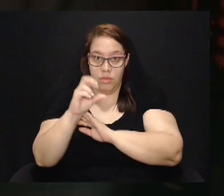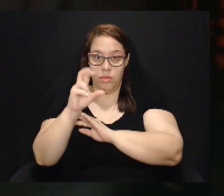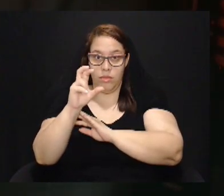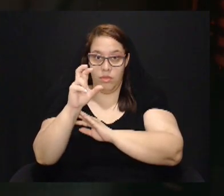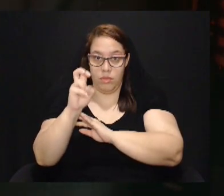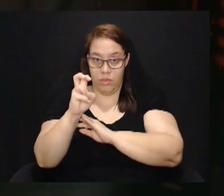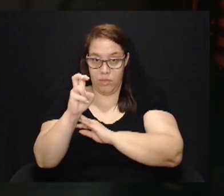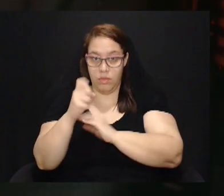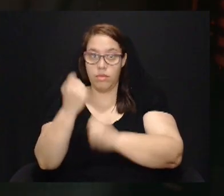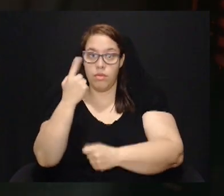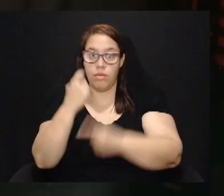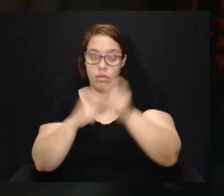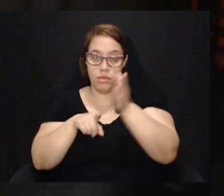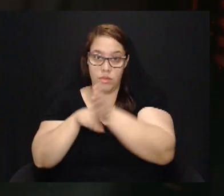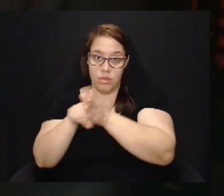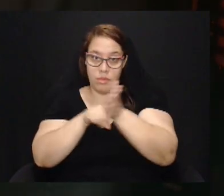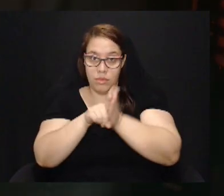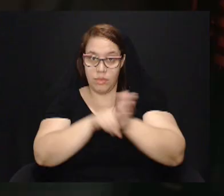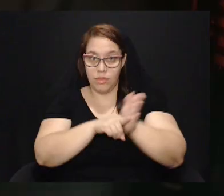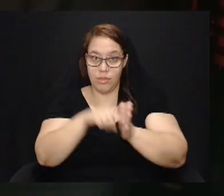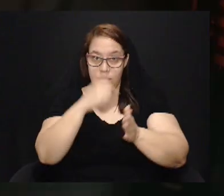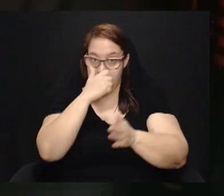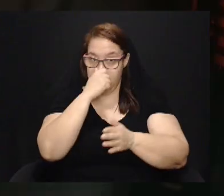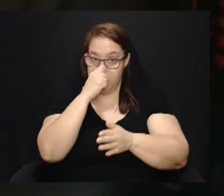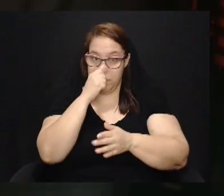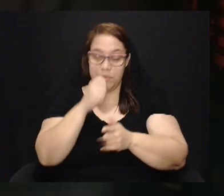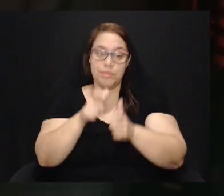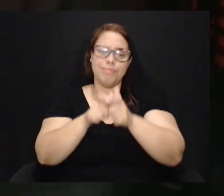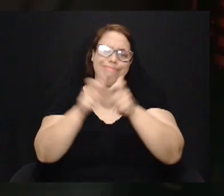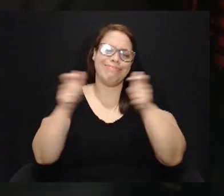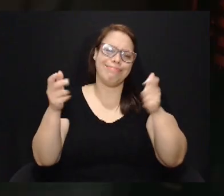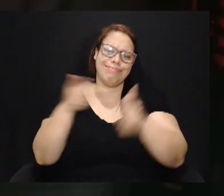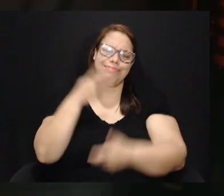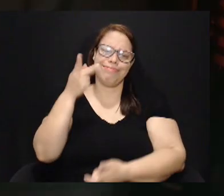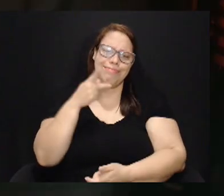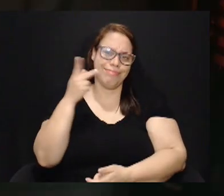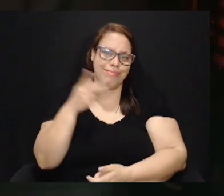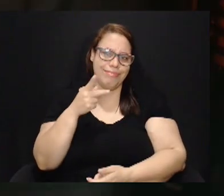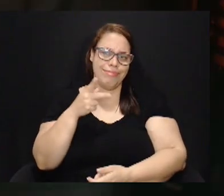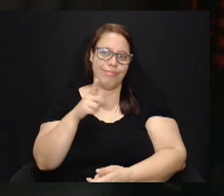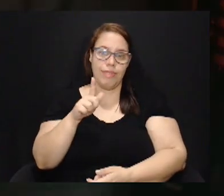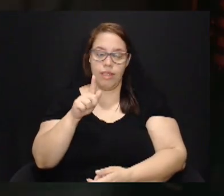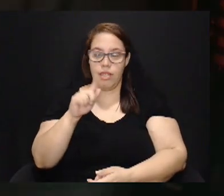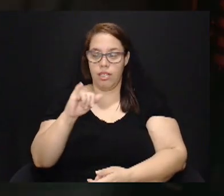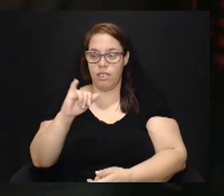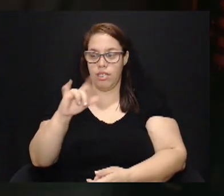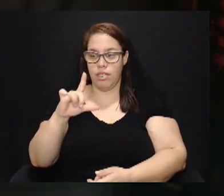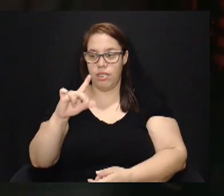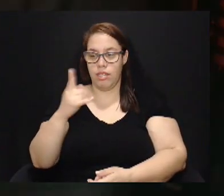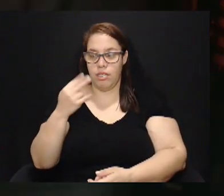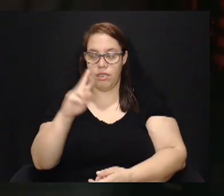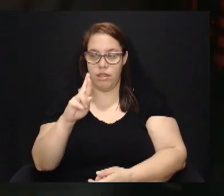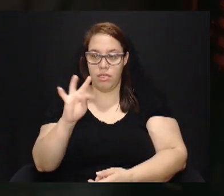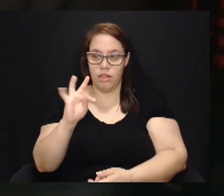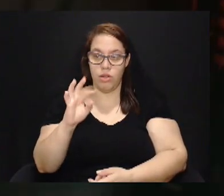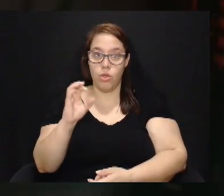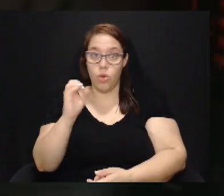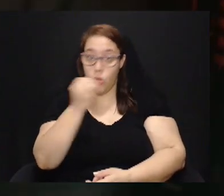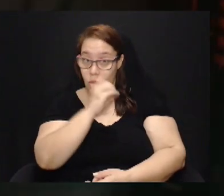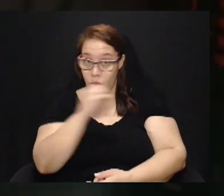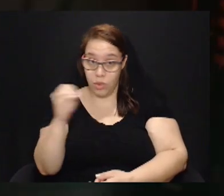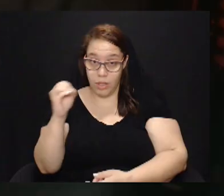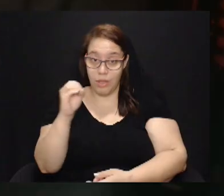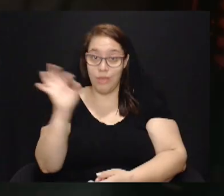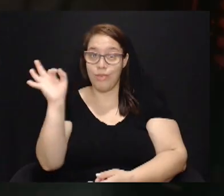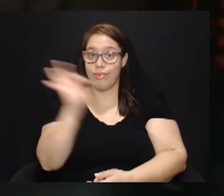algumas perguntas, eu queria falar tanto, porque tem a questão do light, do diet, esse negócio do zero, que também tá uma